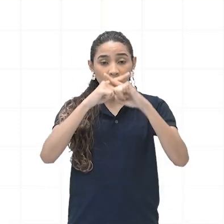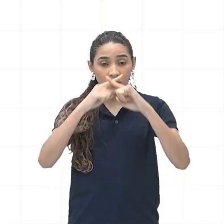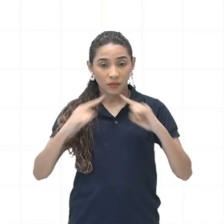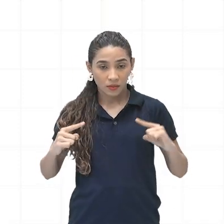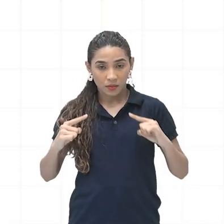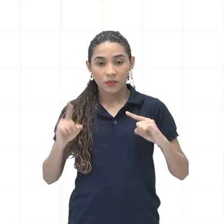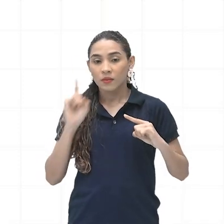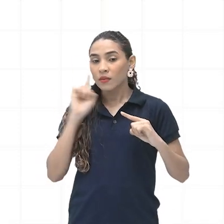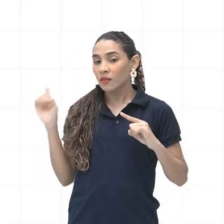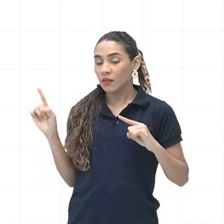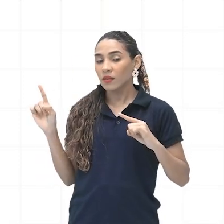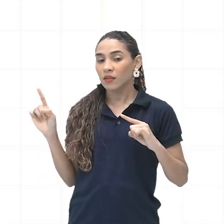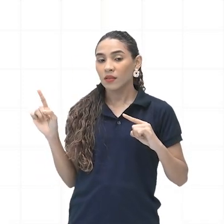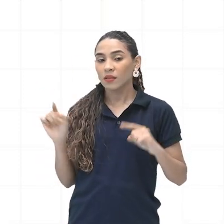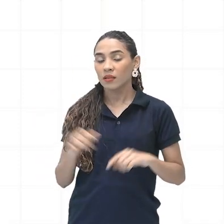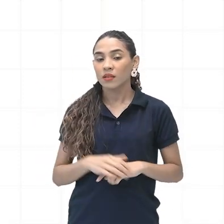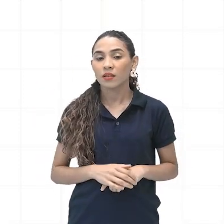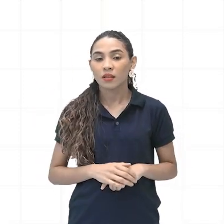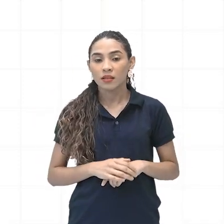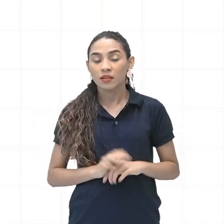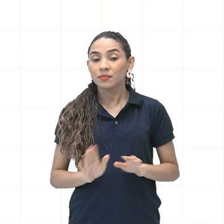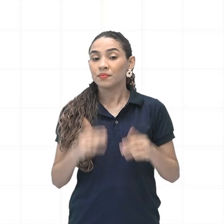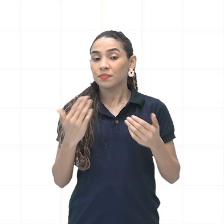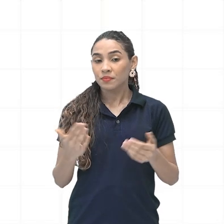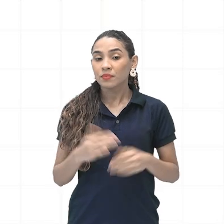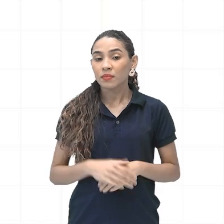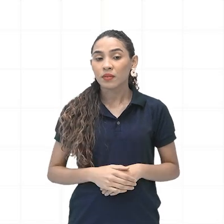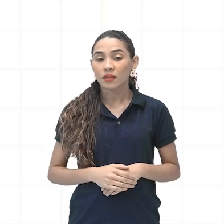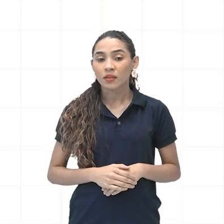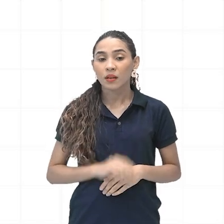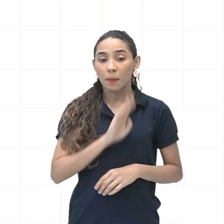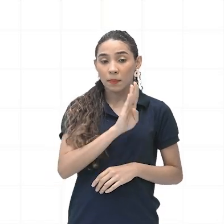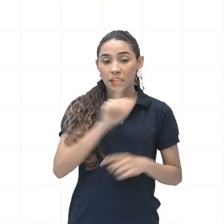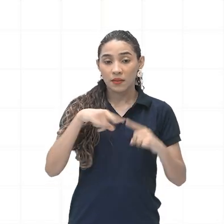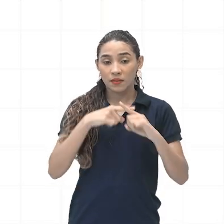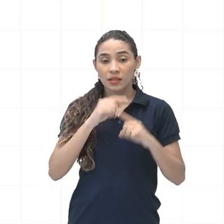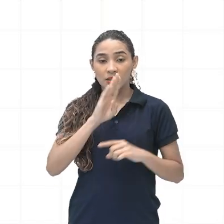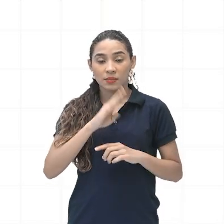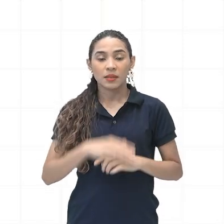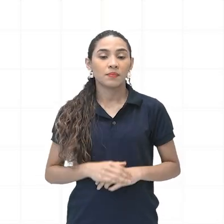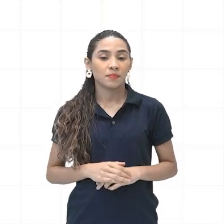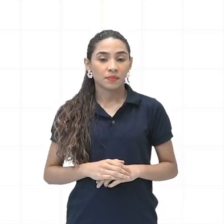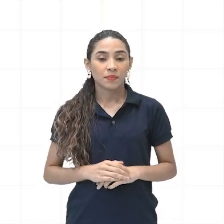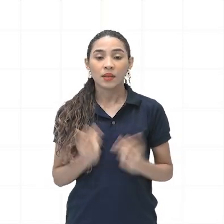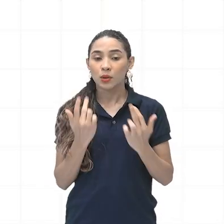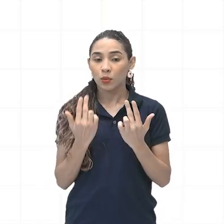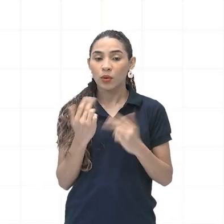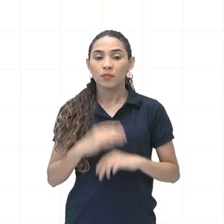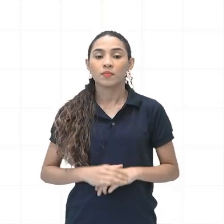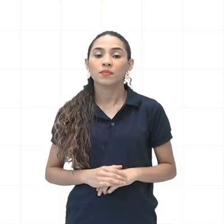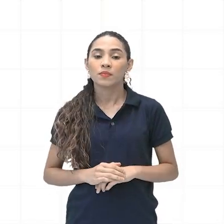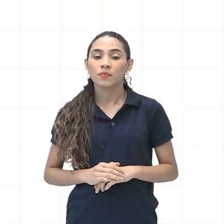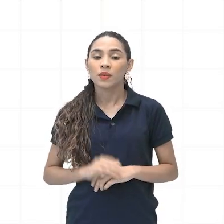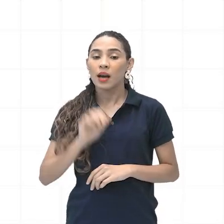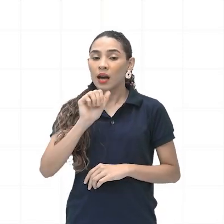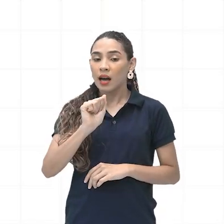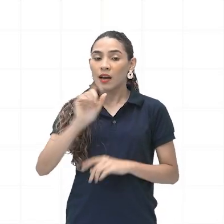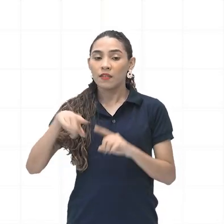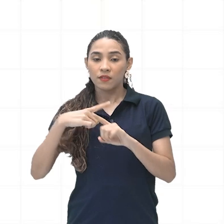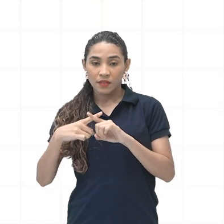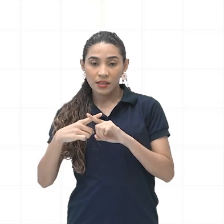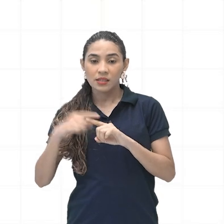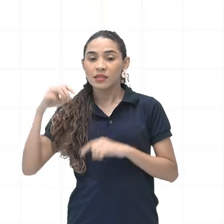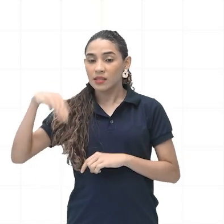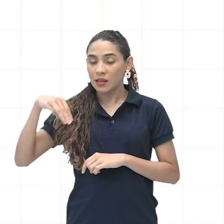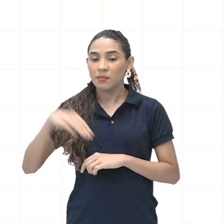é igual ao produto dos extremos. Então, B vezes B é igual a A